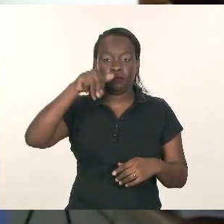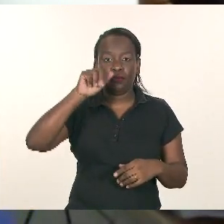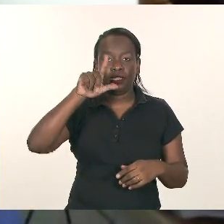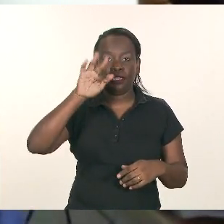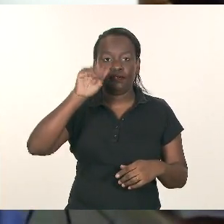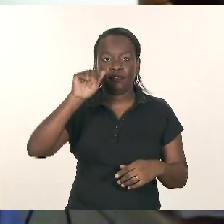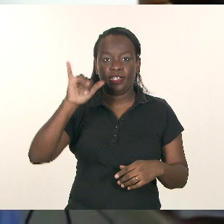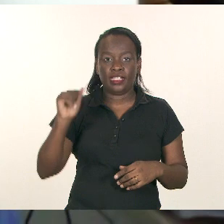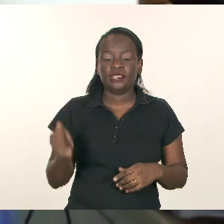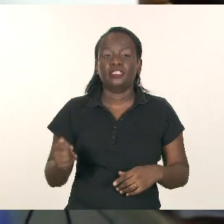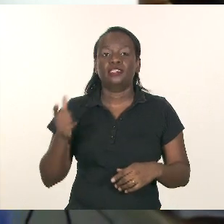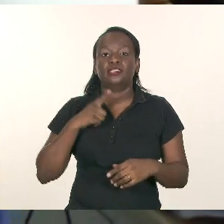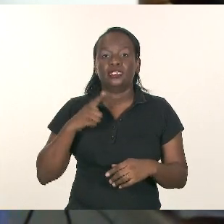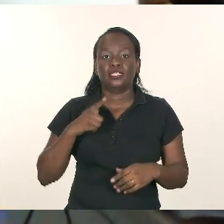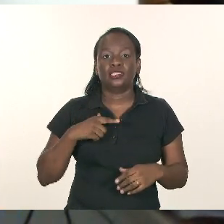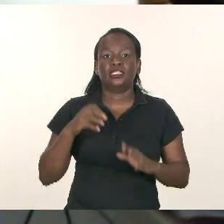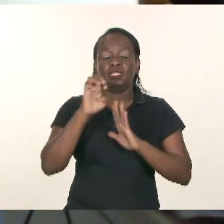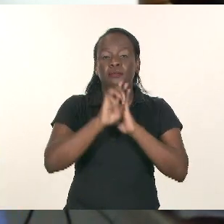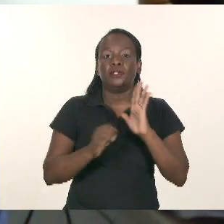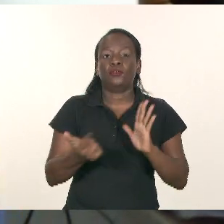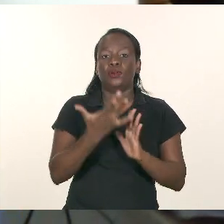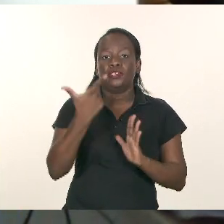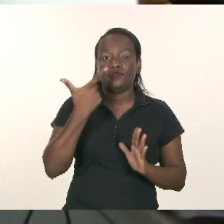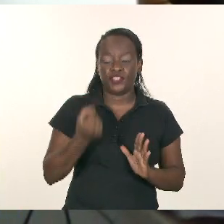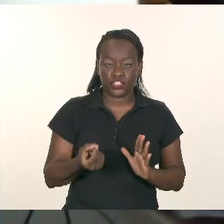ele recebeu 20 emendas.